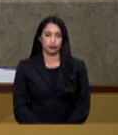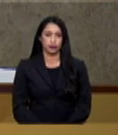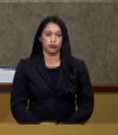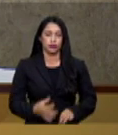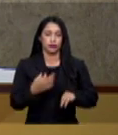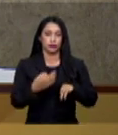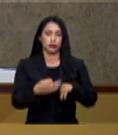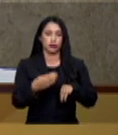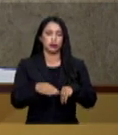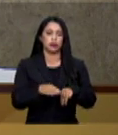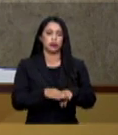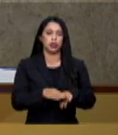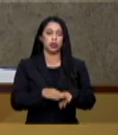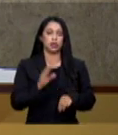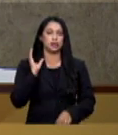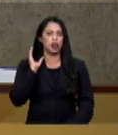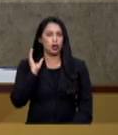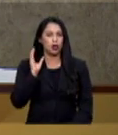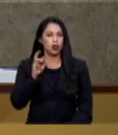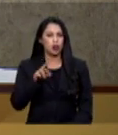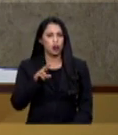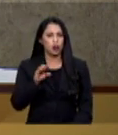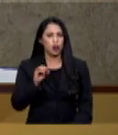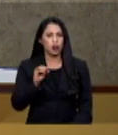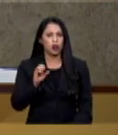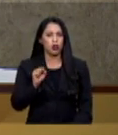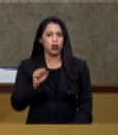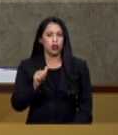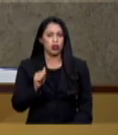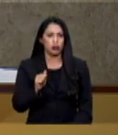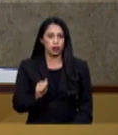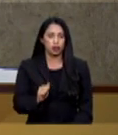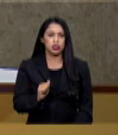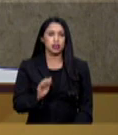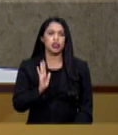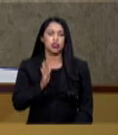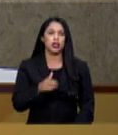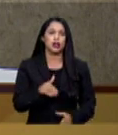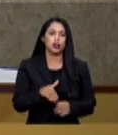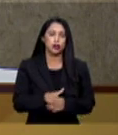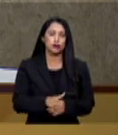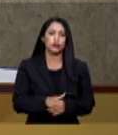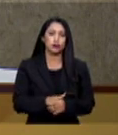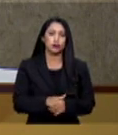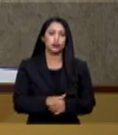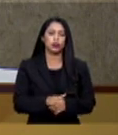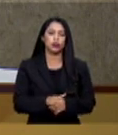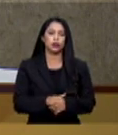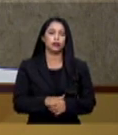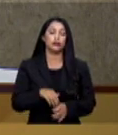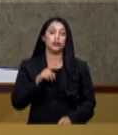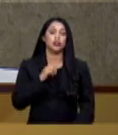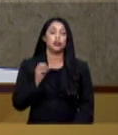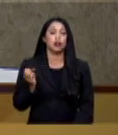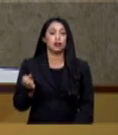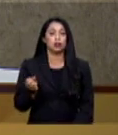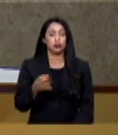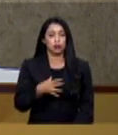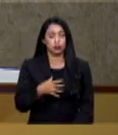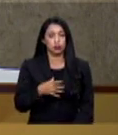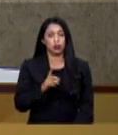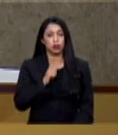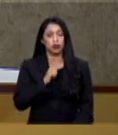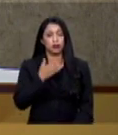Ministra Rosa Weber, me recordo que Vossa Excelência votou no caso e pleiteou, por isso é que eu fiz uma nova rodada,